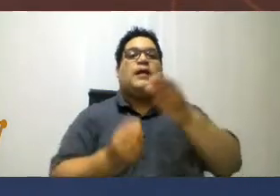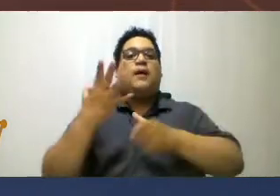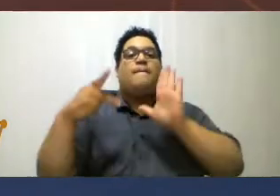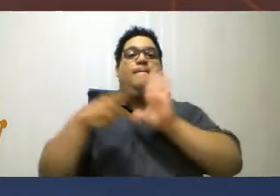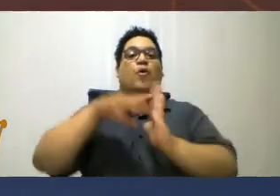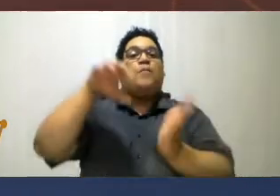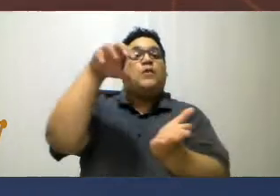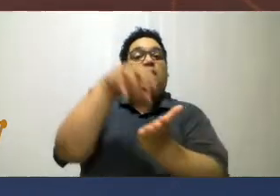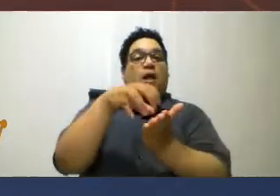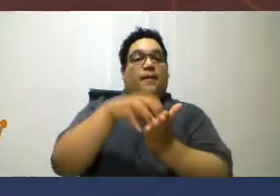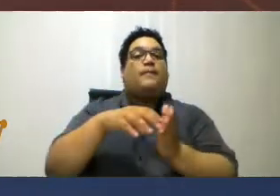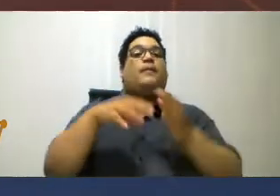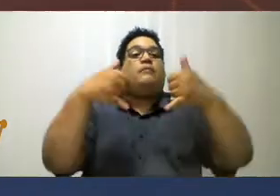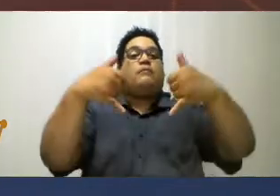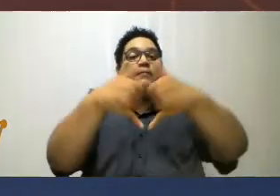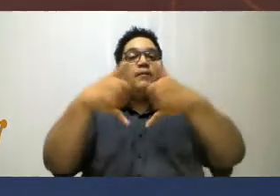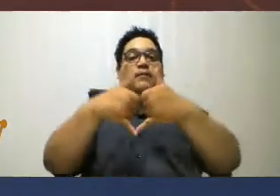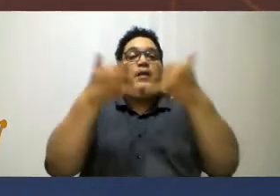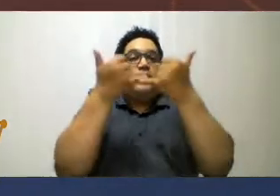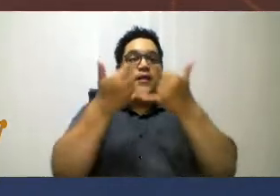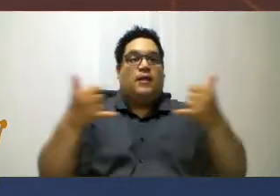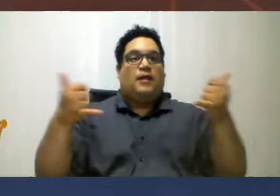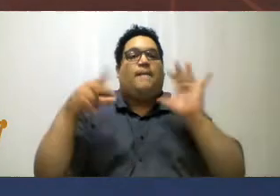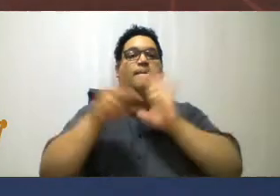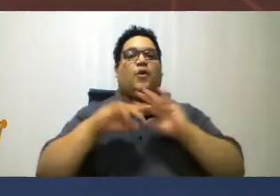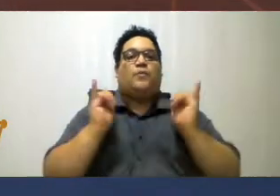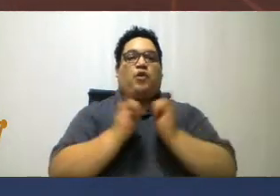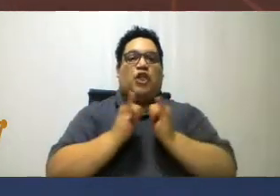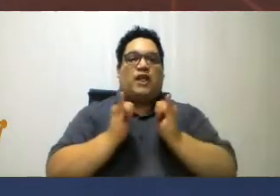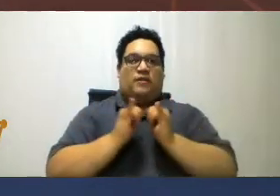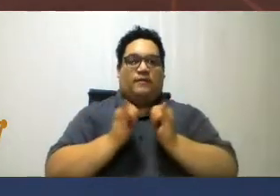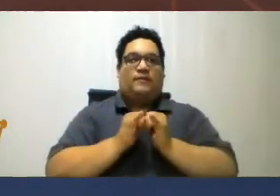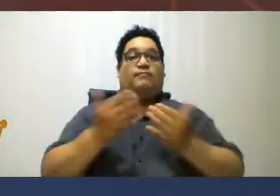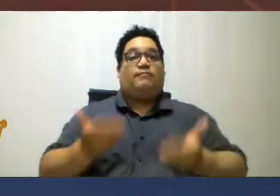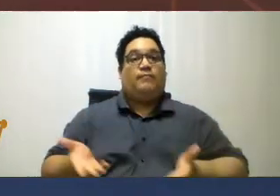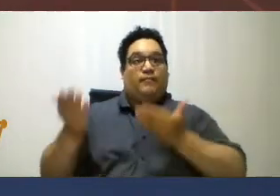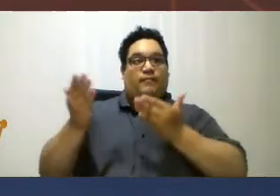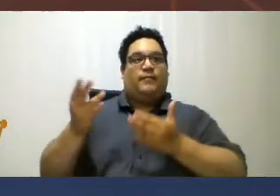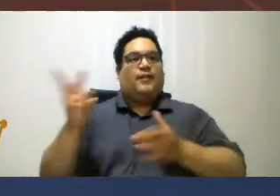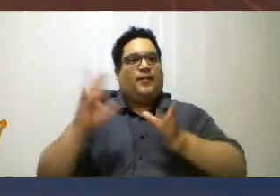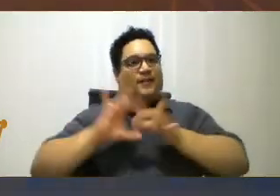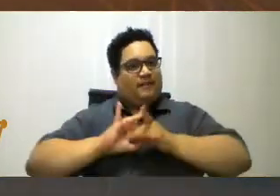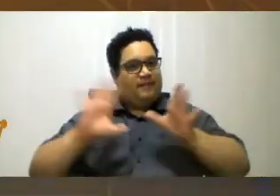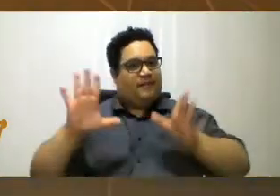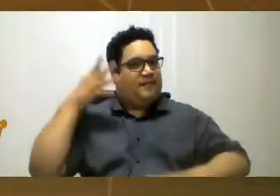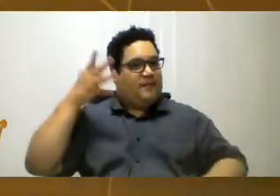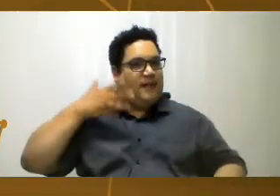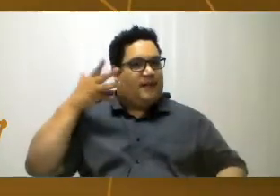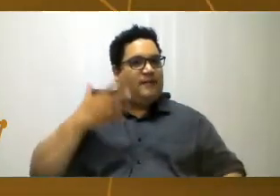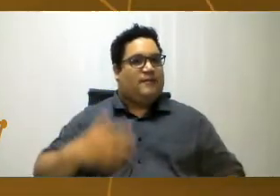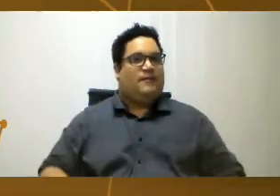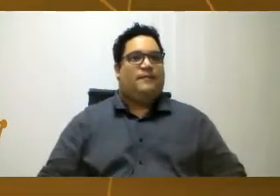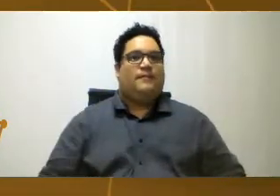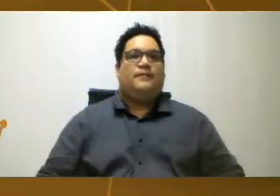Departamento de Telecomunicações da Chesf. Com a palavra, os nossos palestrantes.